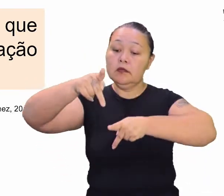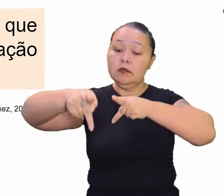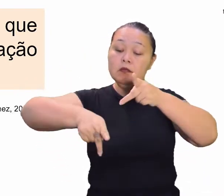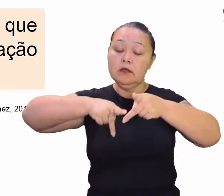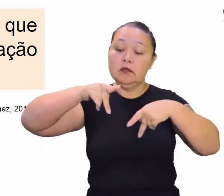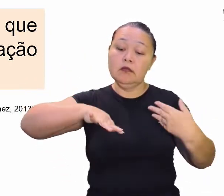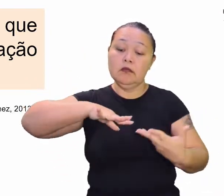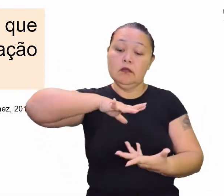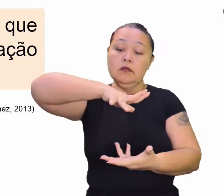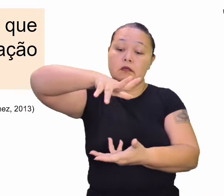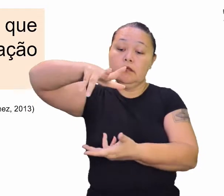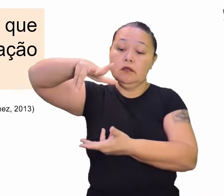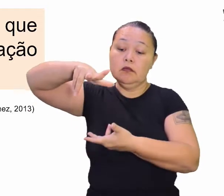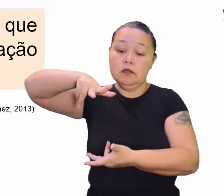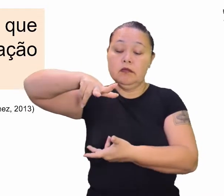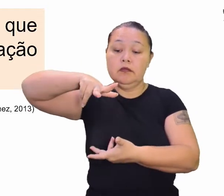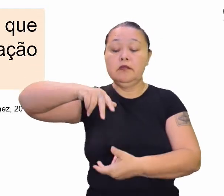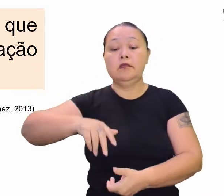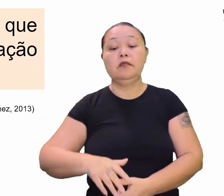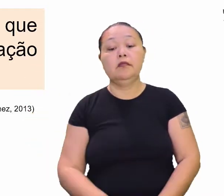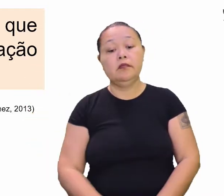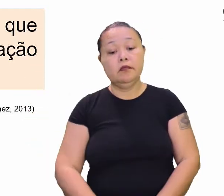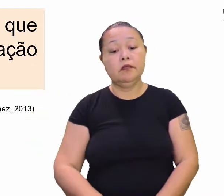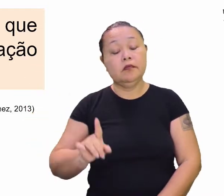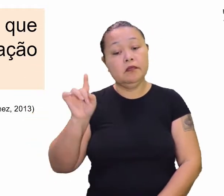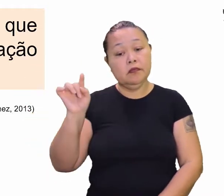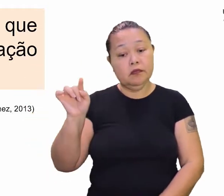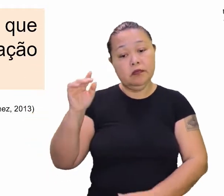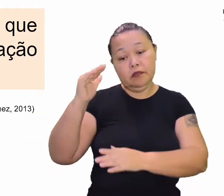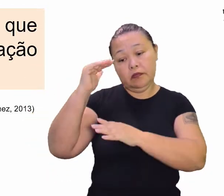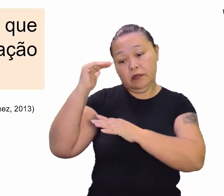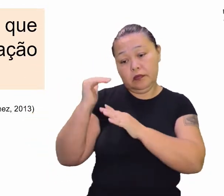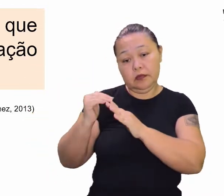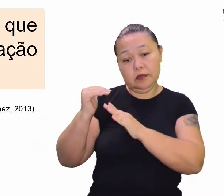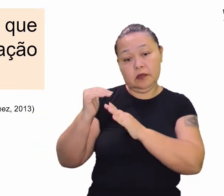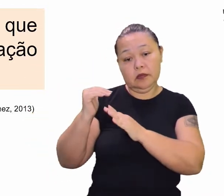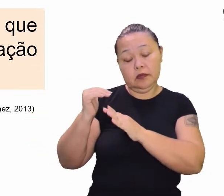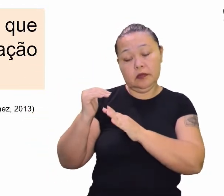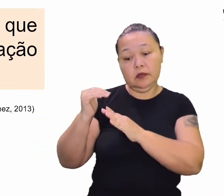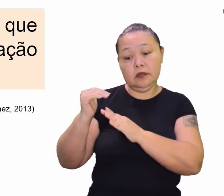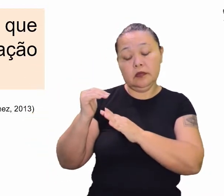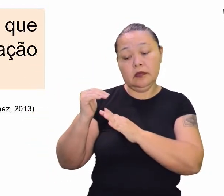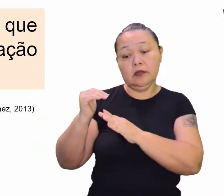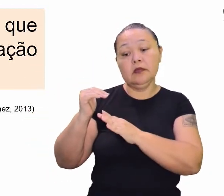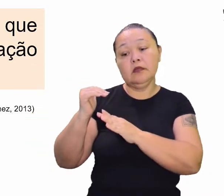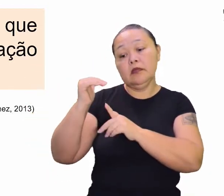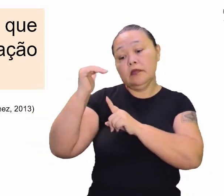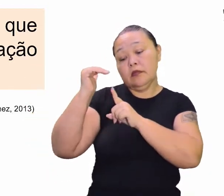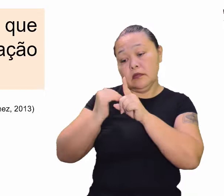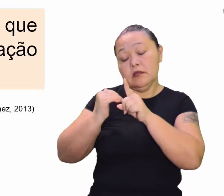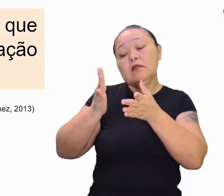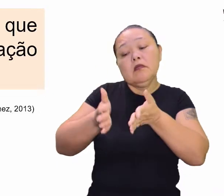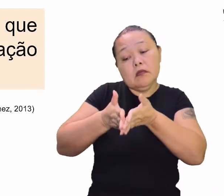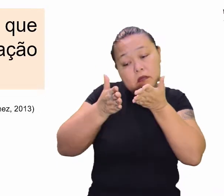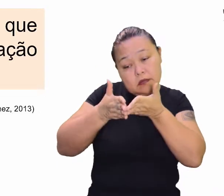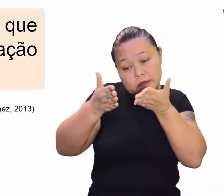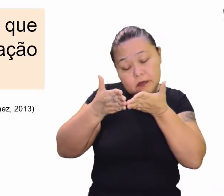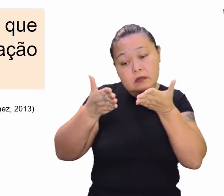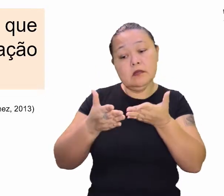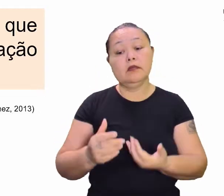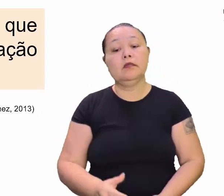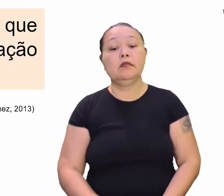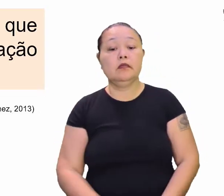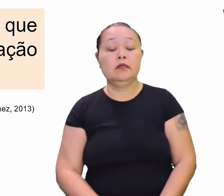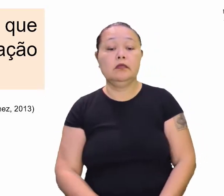da população mundial, está abaixo, ou seja, são extremamente pobres.